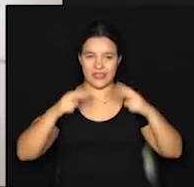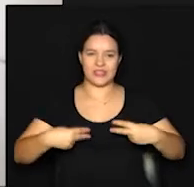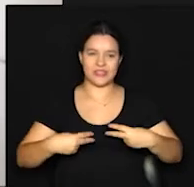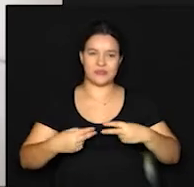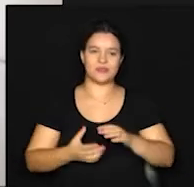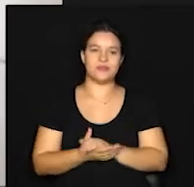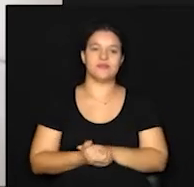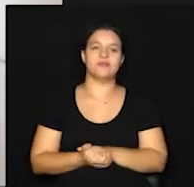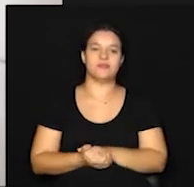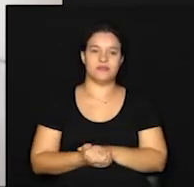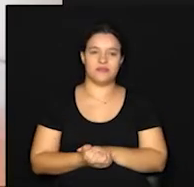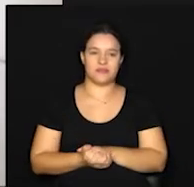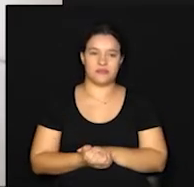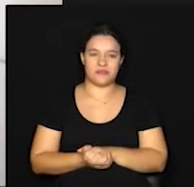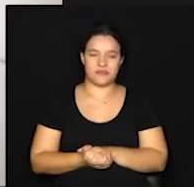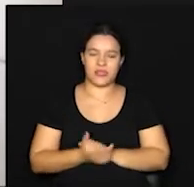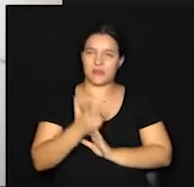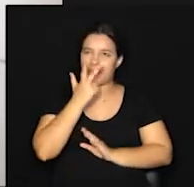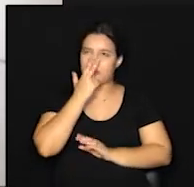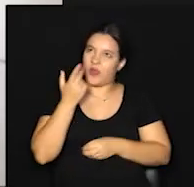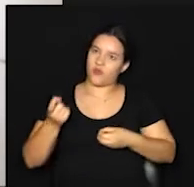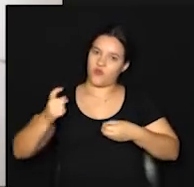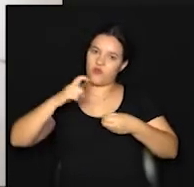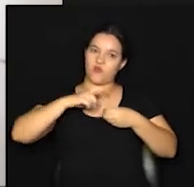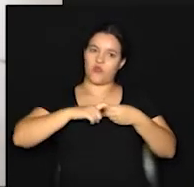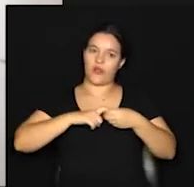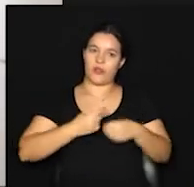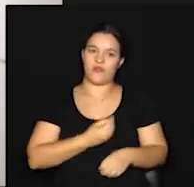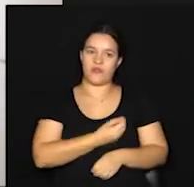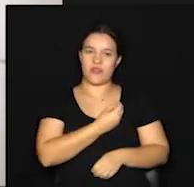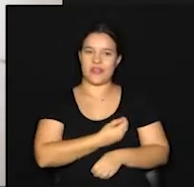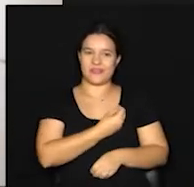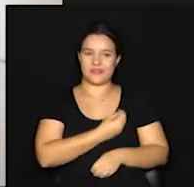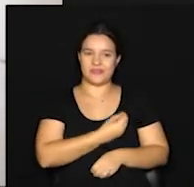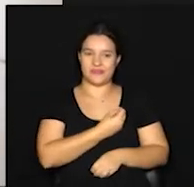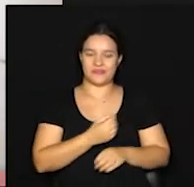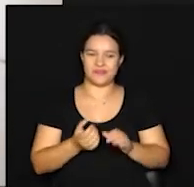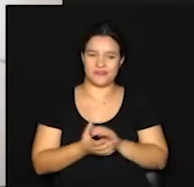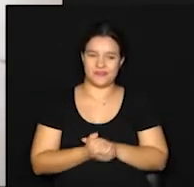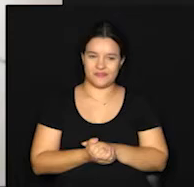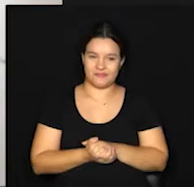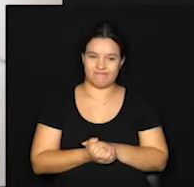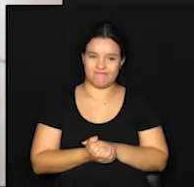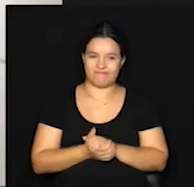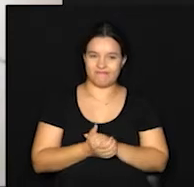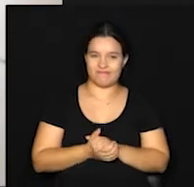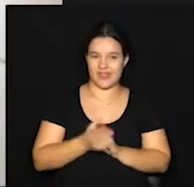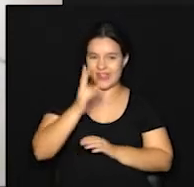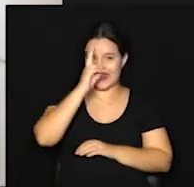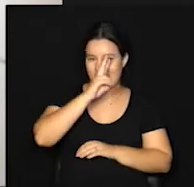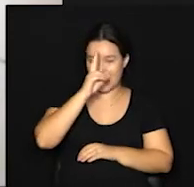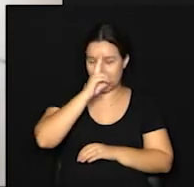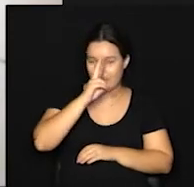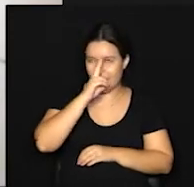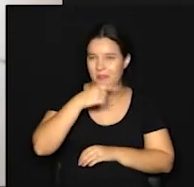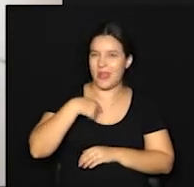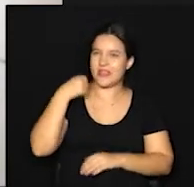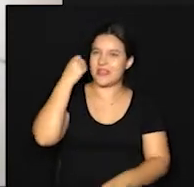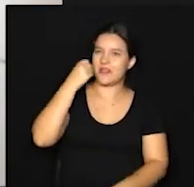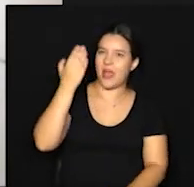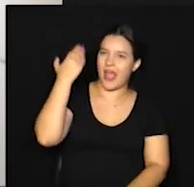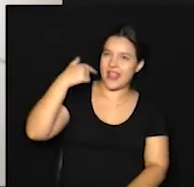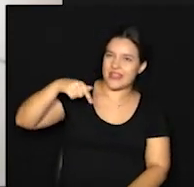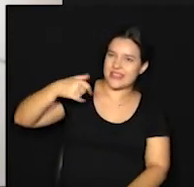né? Então, eu fui me reencontrando comigo. Então, eu reencontrei desde aquela menininha de 7